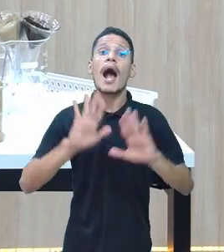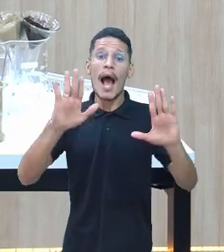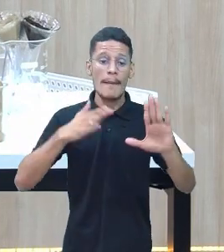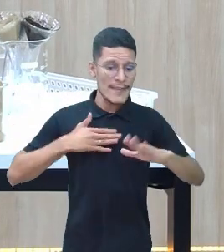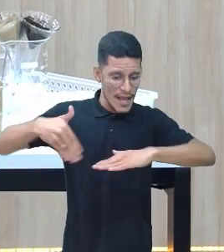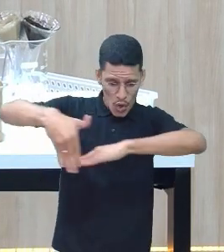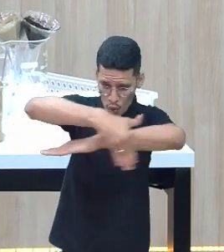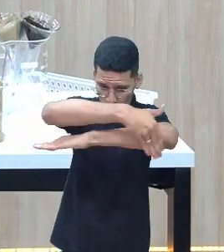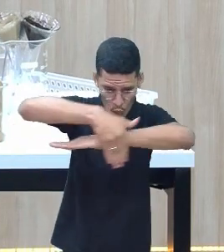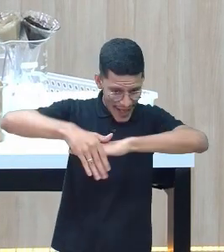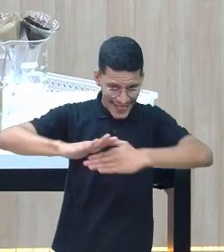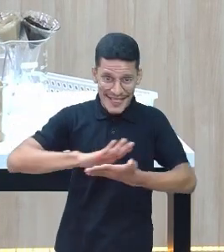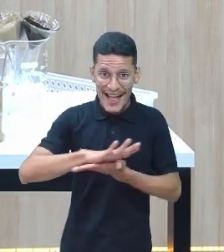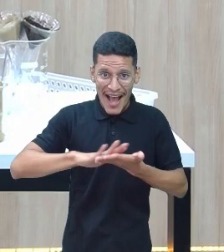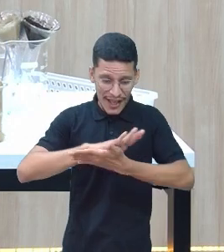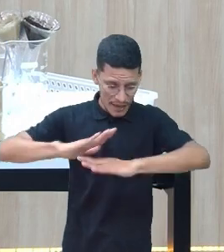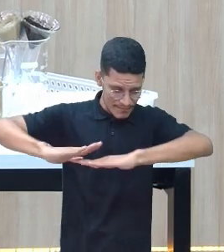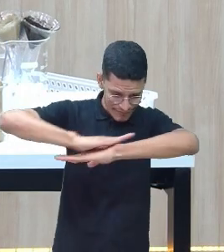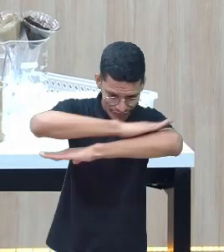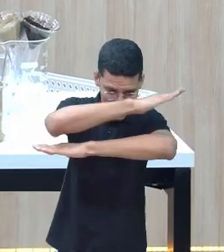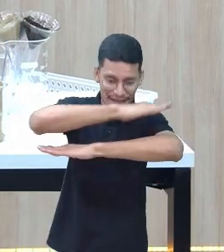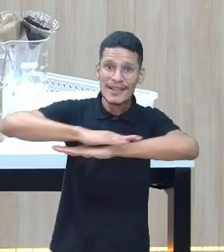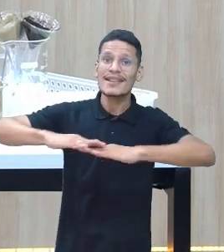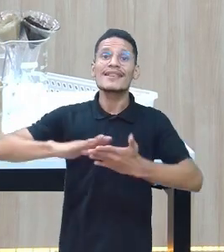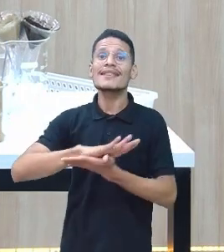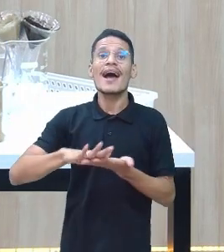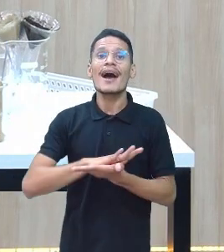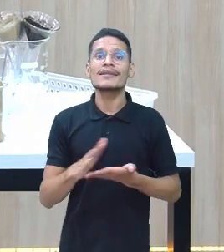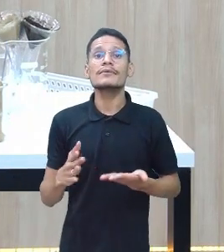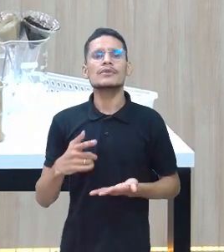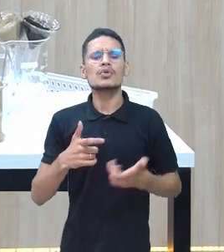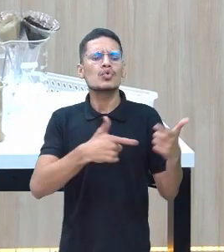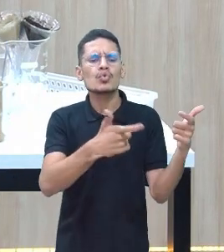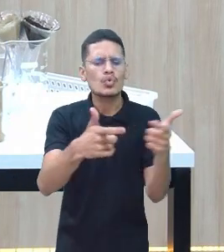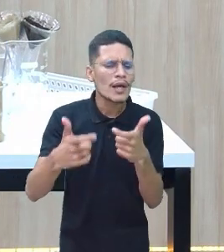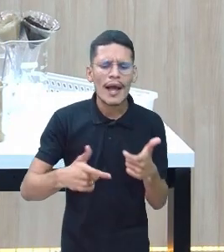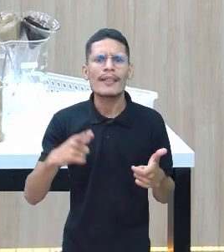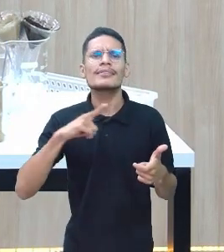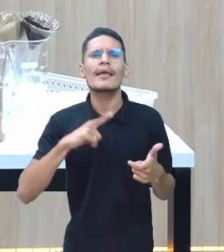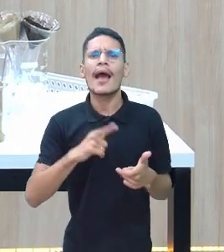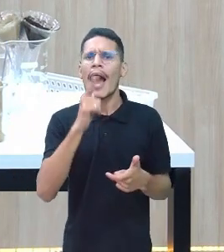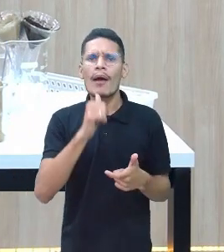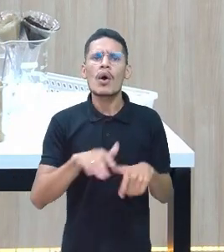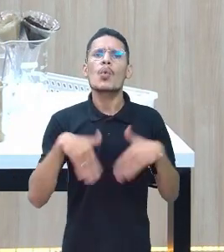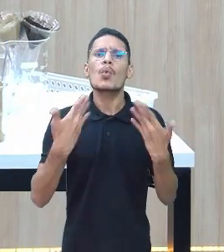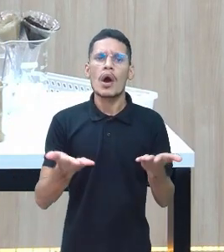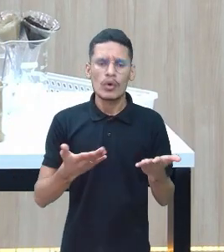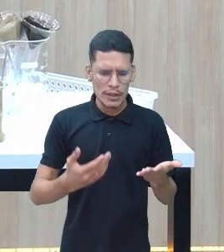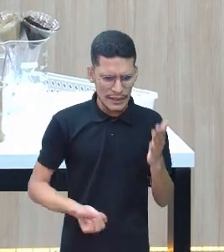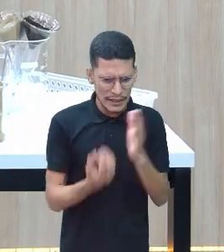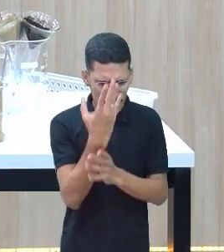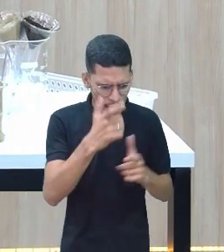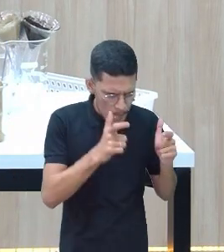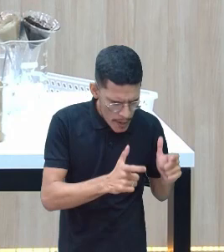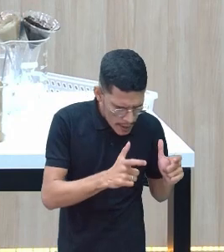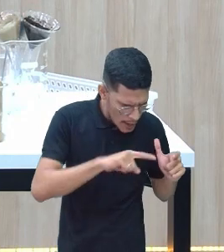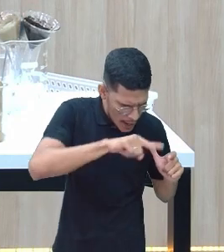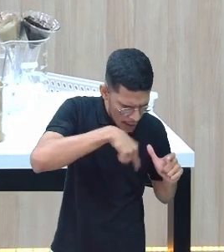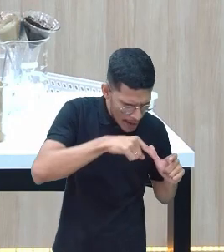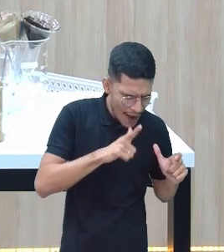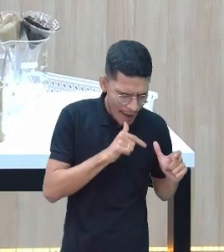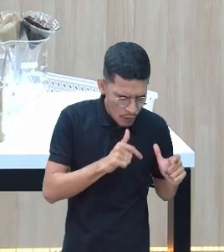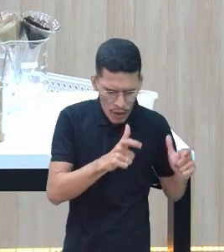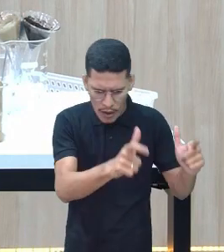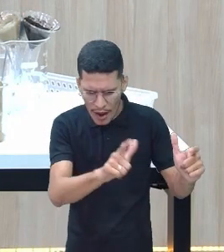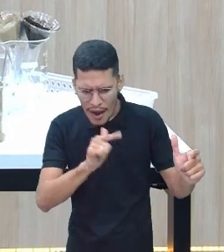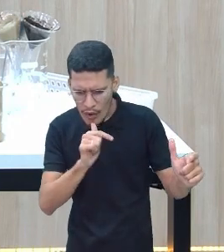rua não é calçada. Então, observa, em quais pontos da rua acumula água, forma poças. Às vezes, a gente tem